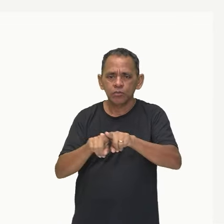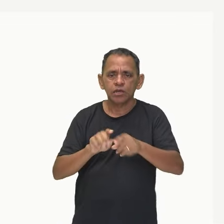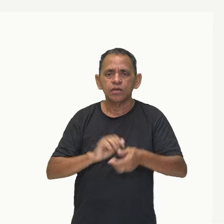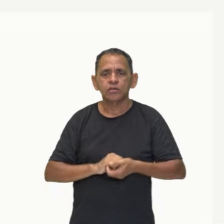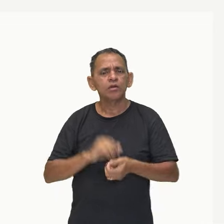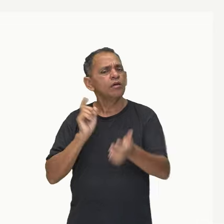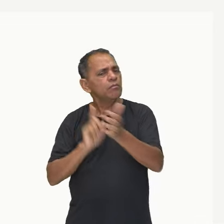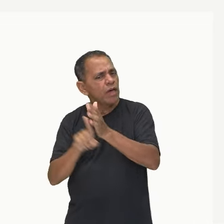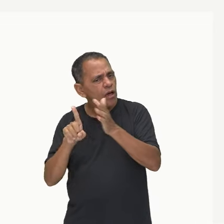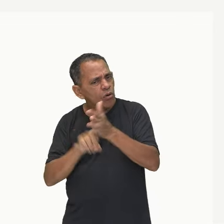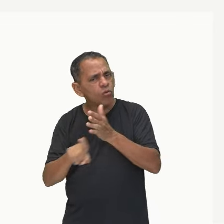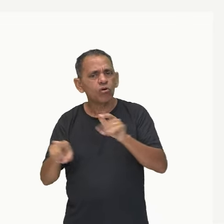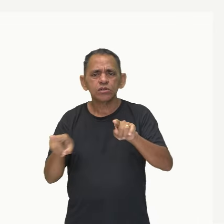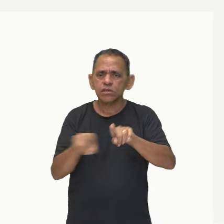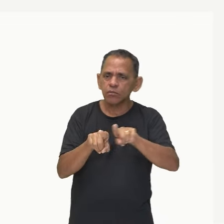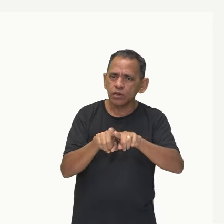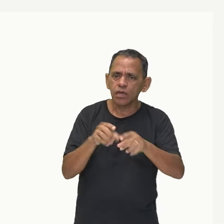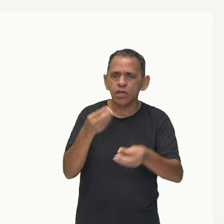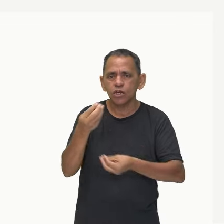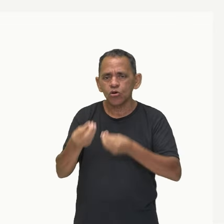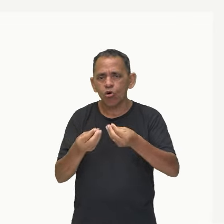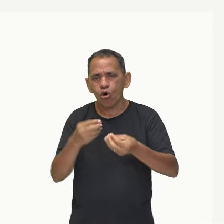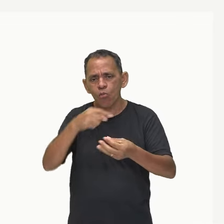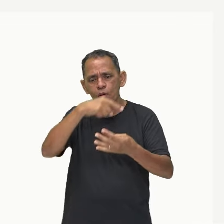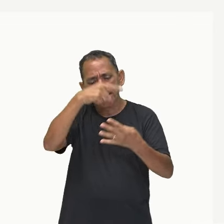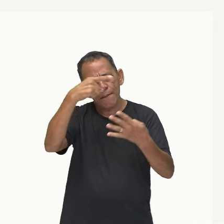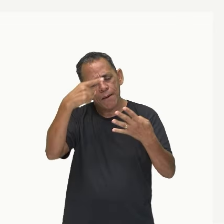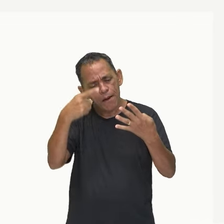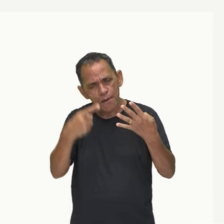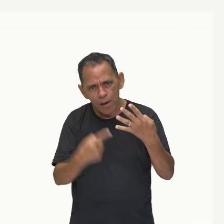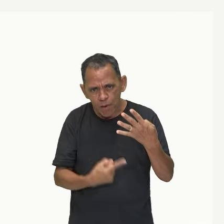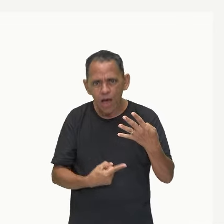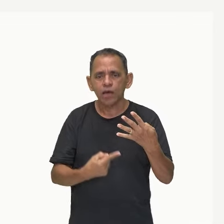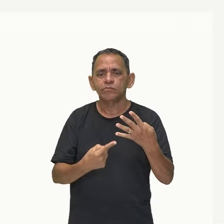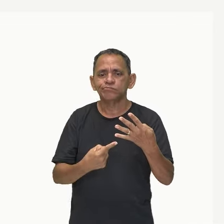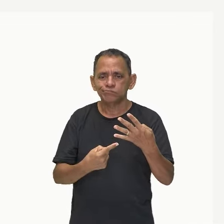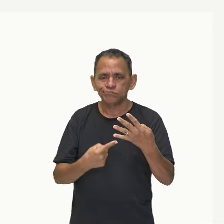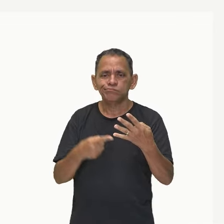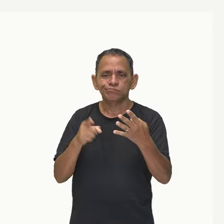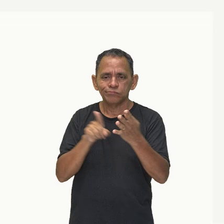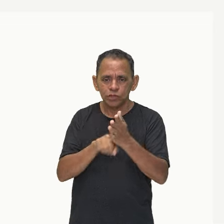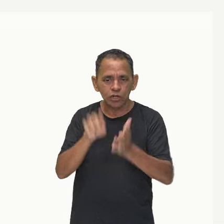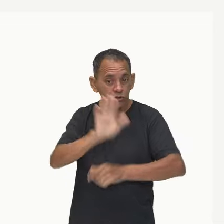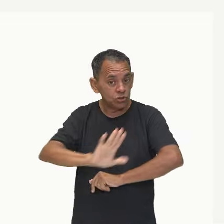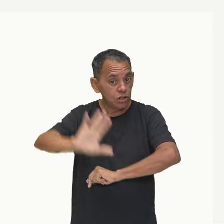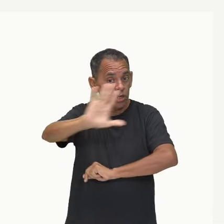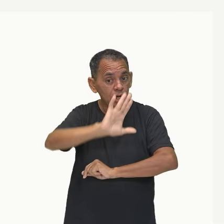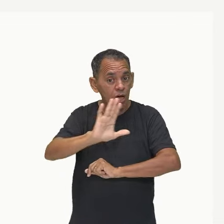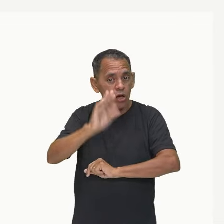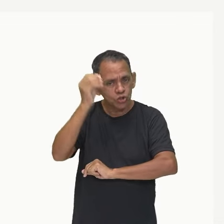só, suposições, projeções, reflexões, perguntas. De modo geral, esse conhecimento ele é o quê?